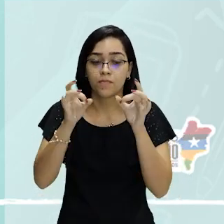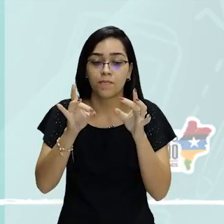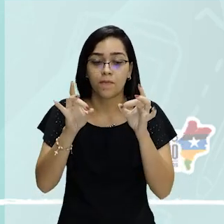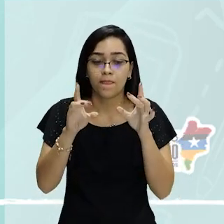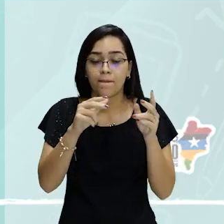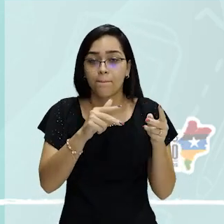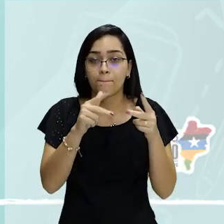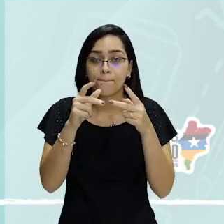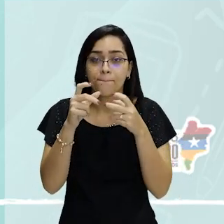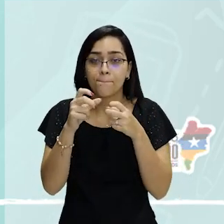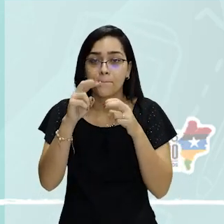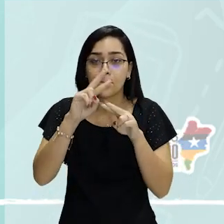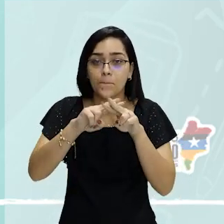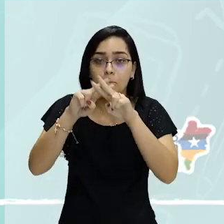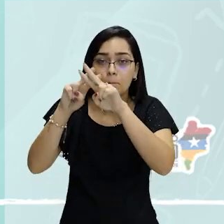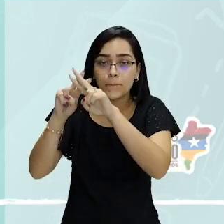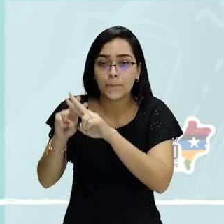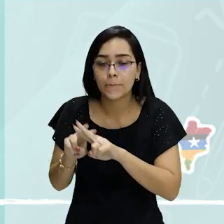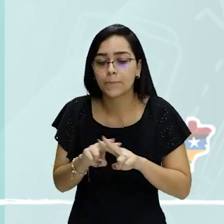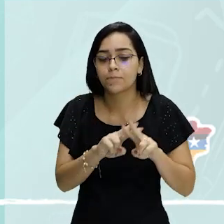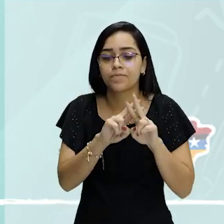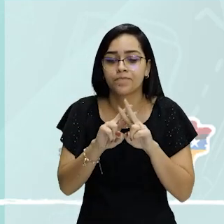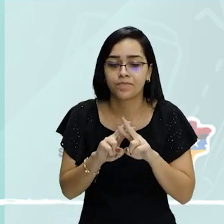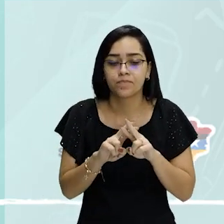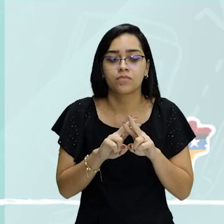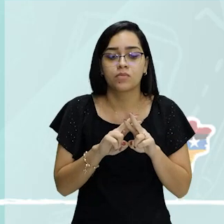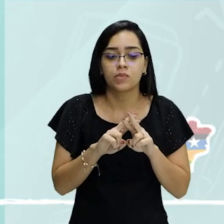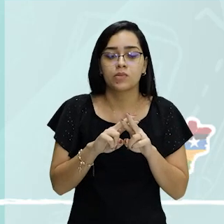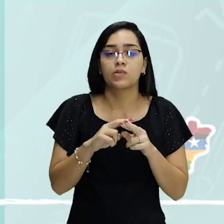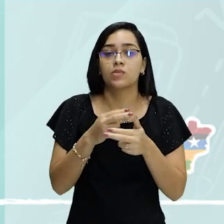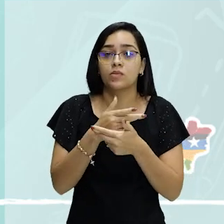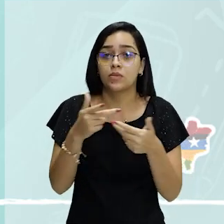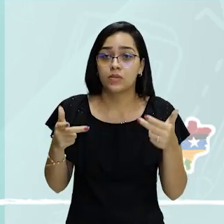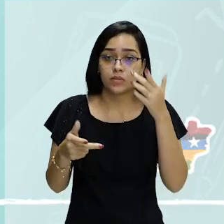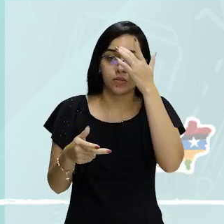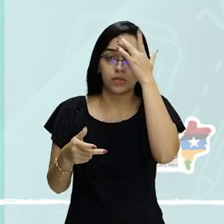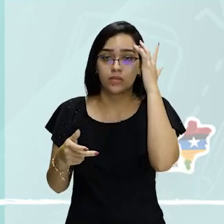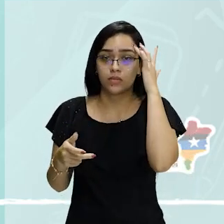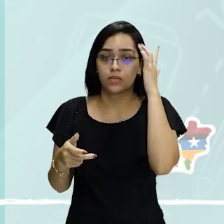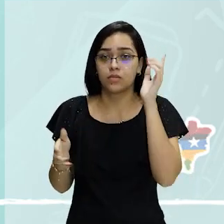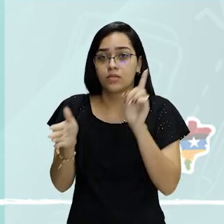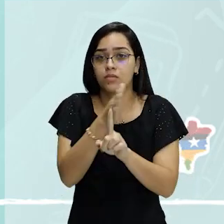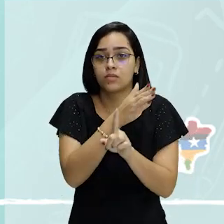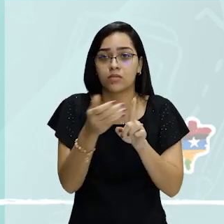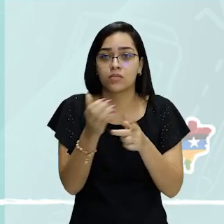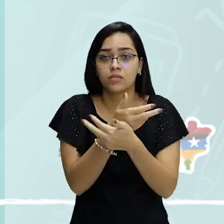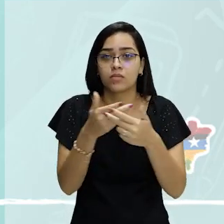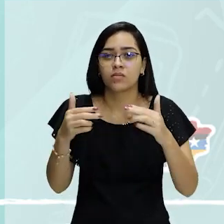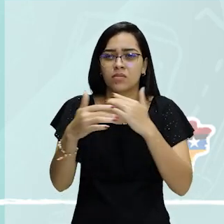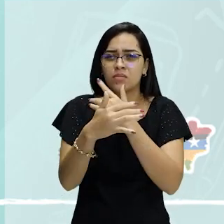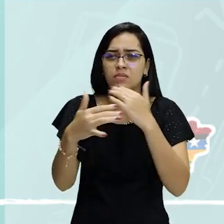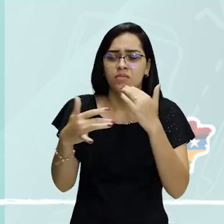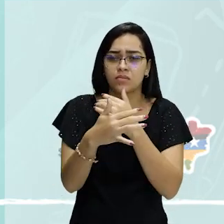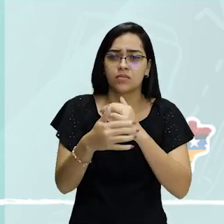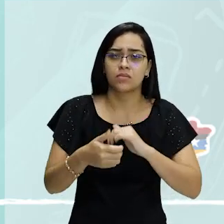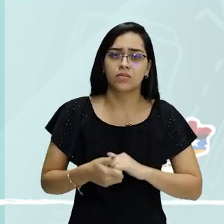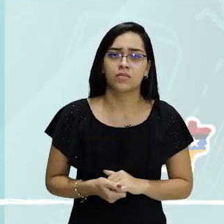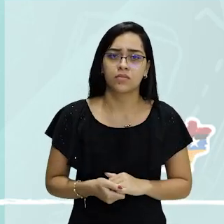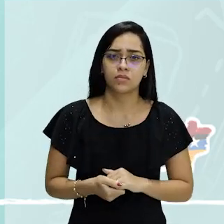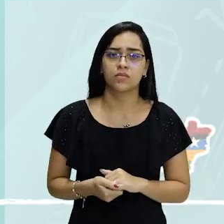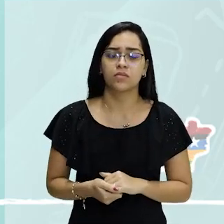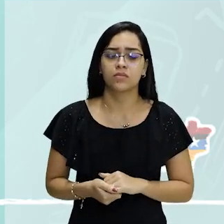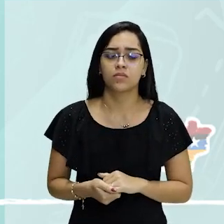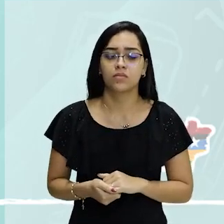Vendido e transportado nas galeras, vergastado pelos homens, linchado nas grandes cidades, esbulhado até o